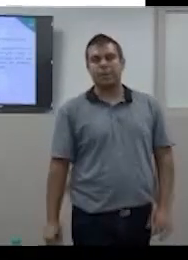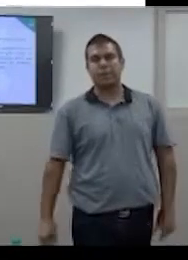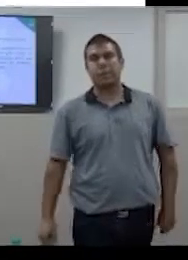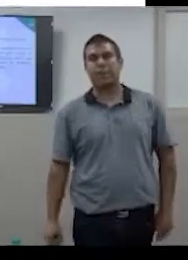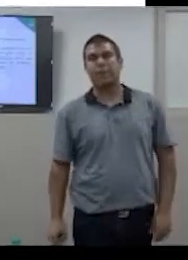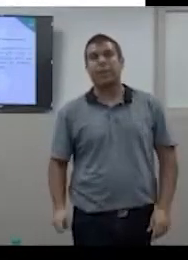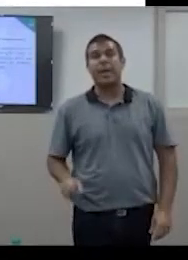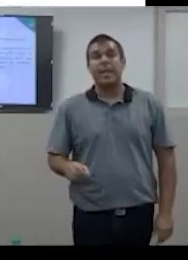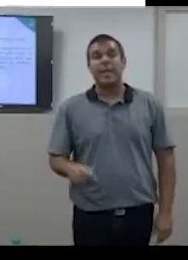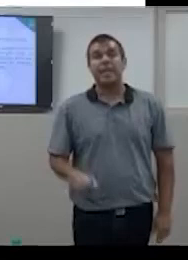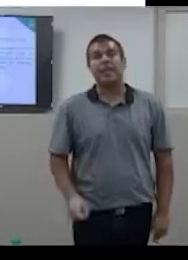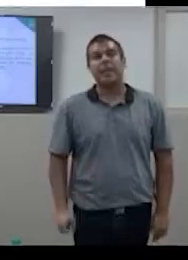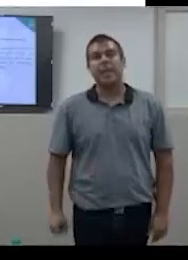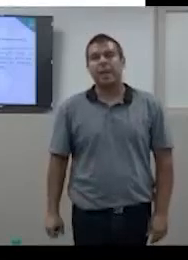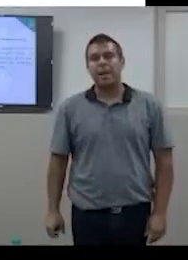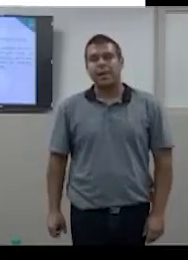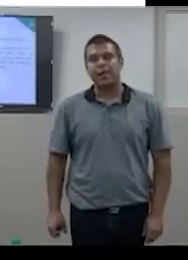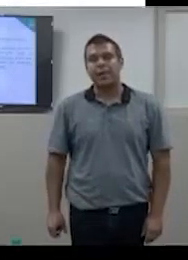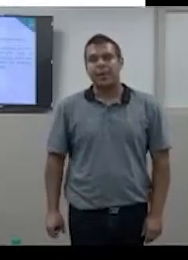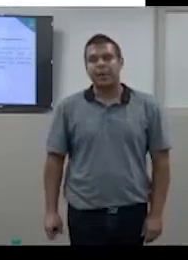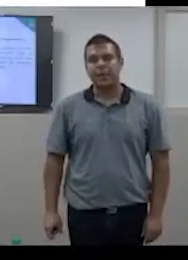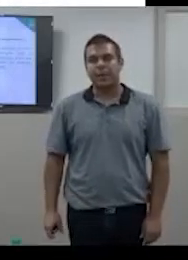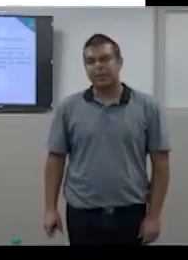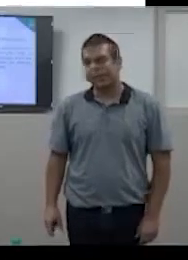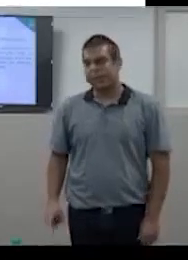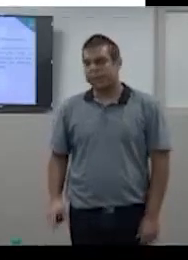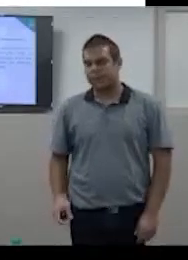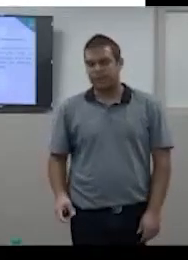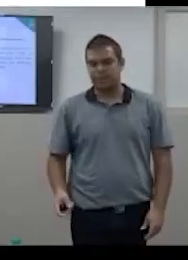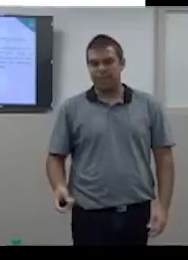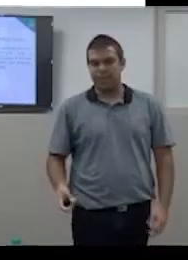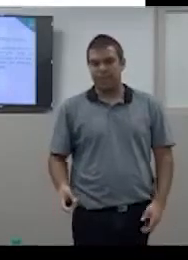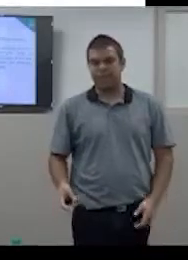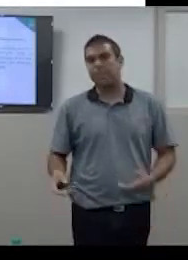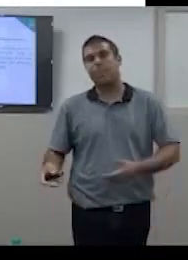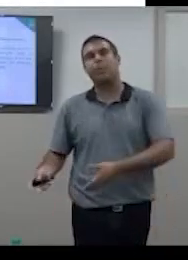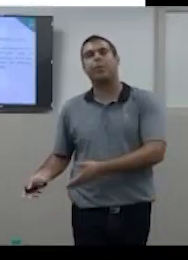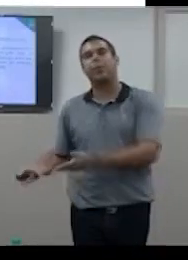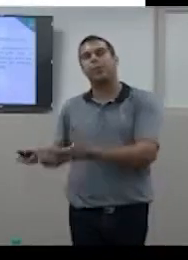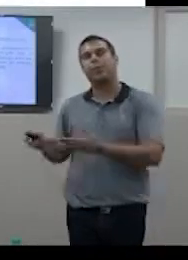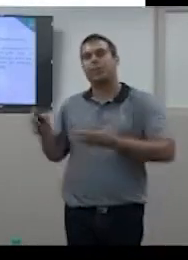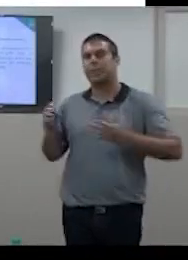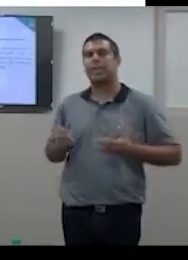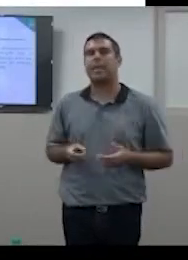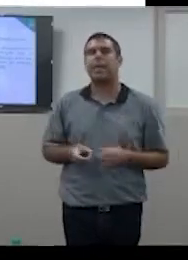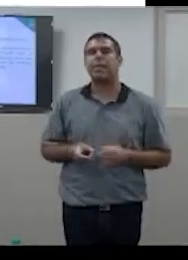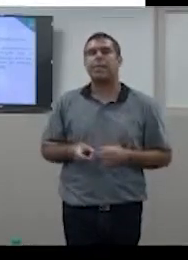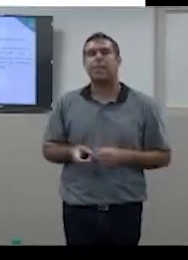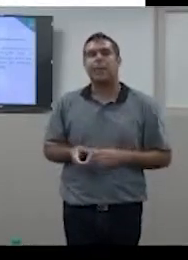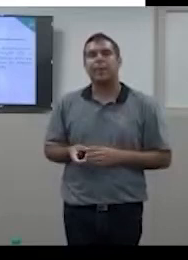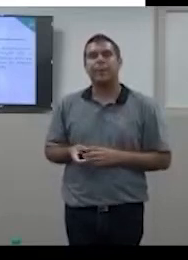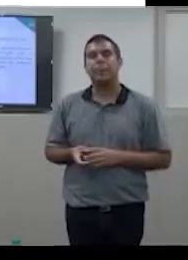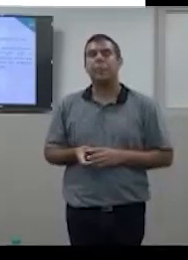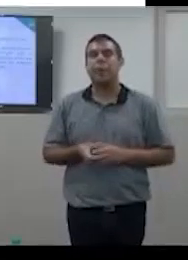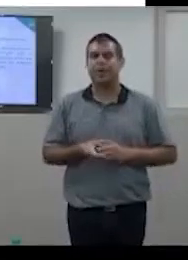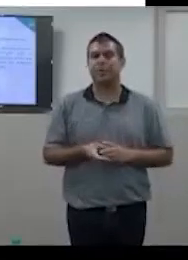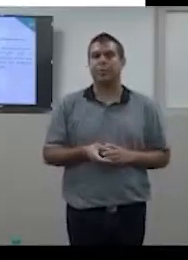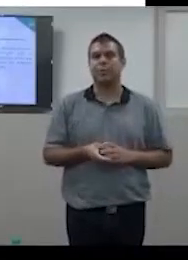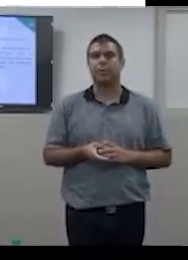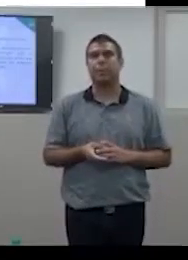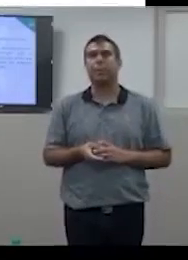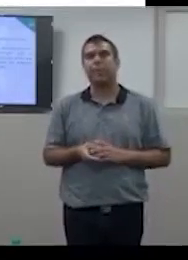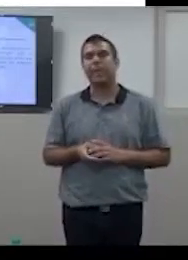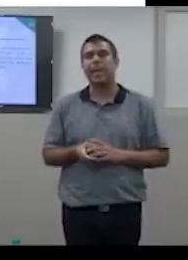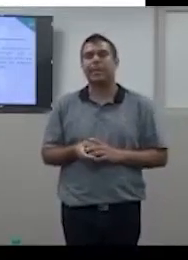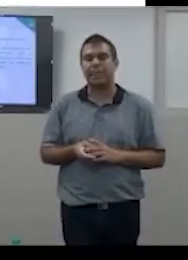eu gero uma nova substância. Nessa ideia, vamos imaginar assim, que você pega ali no final de semana, você vai fazer um